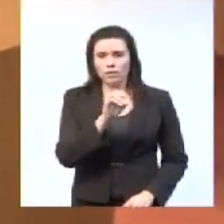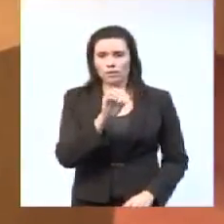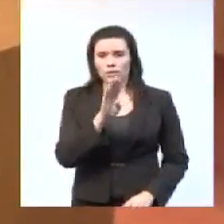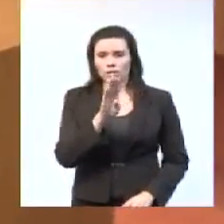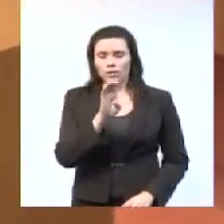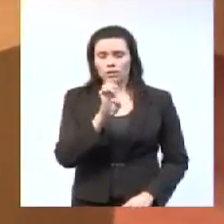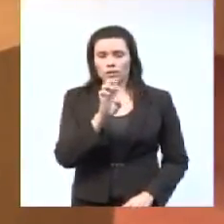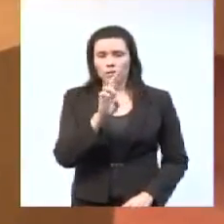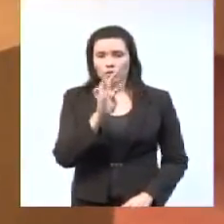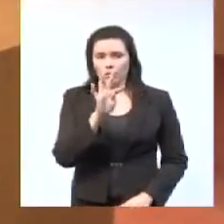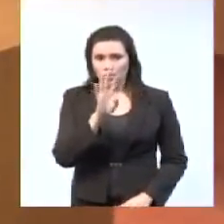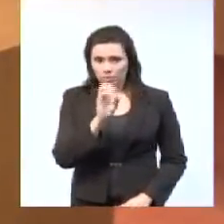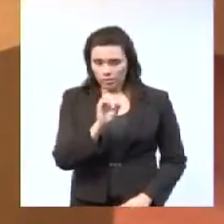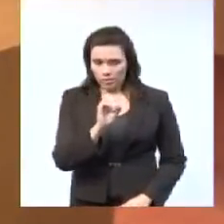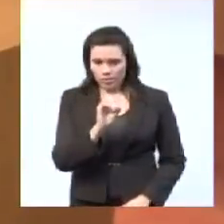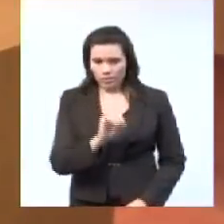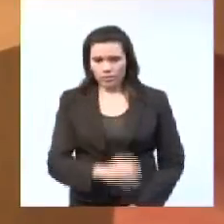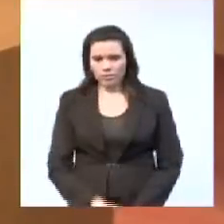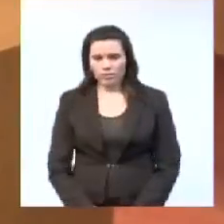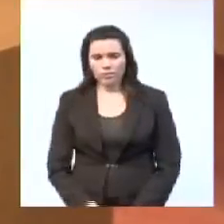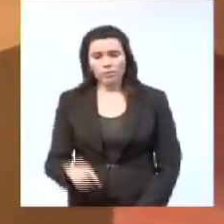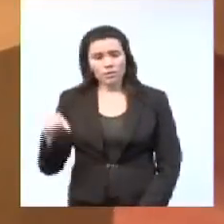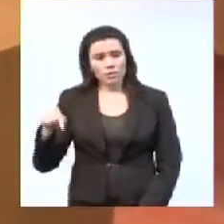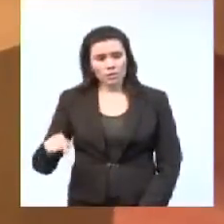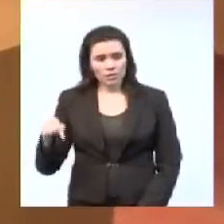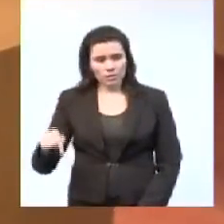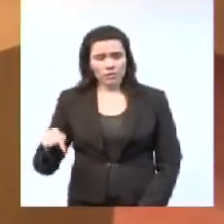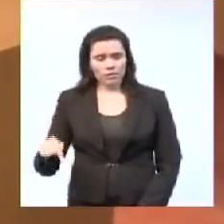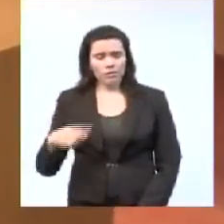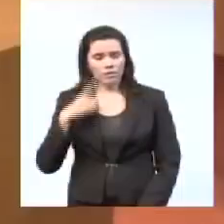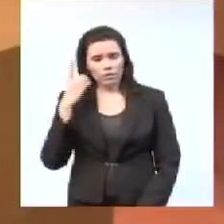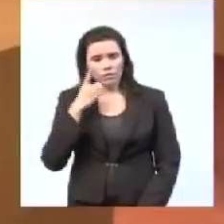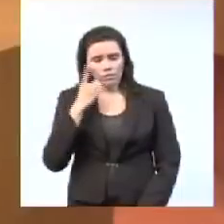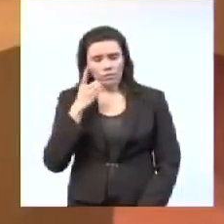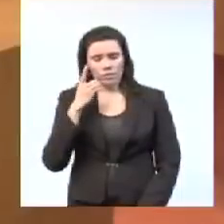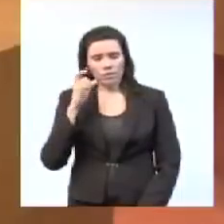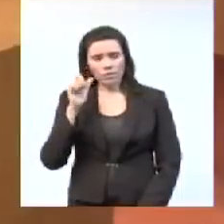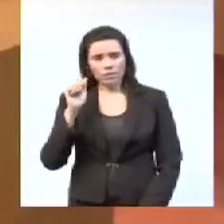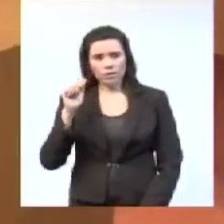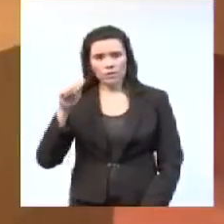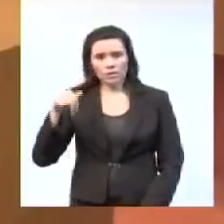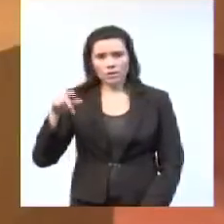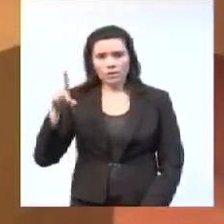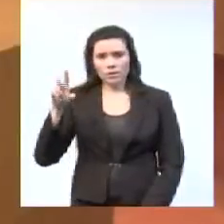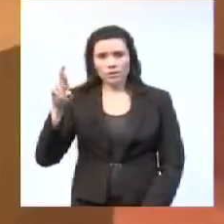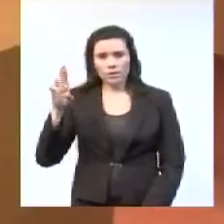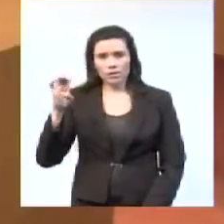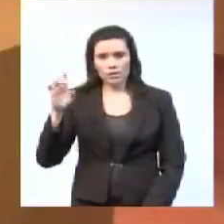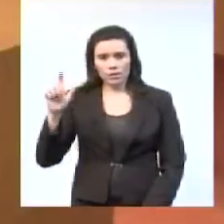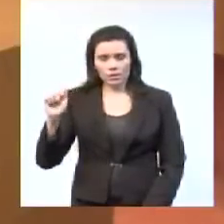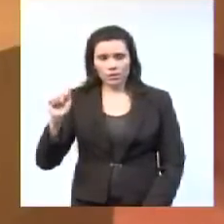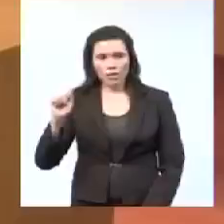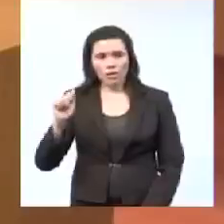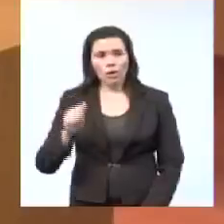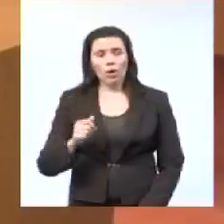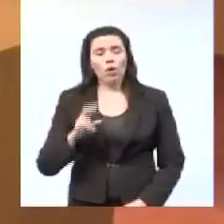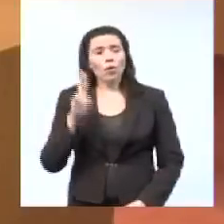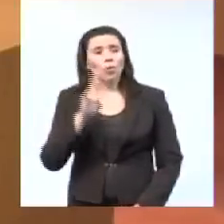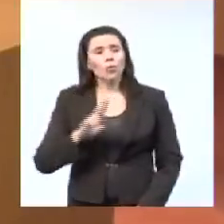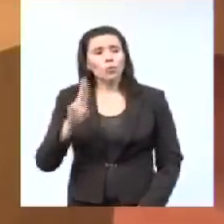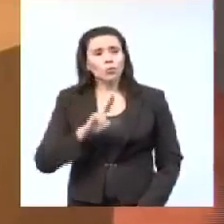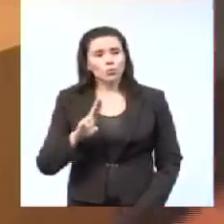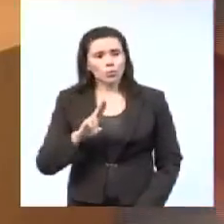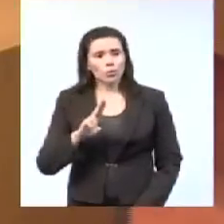movida simplesmente por uma declaração minha enquanto presidente do PMDB municipal de São Luís,